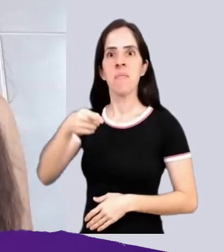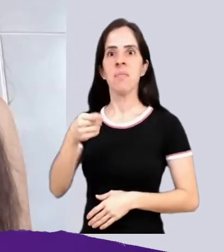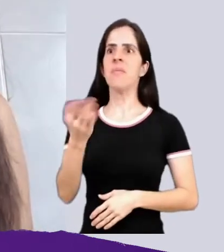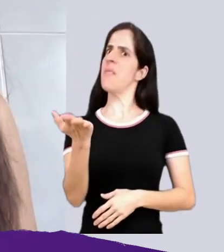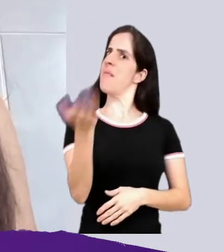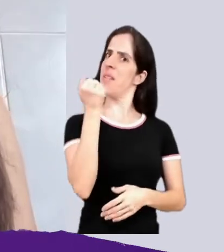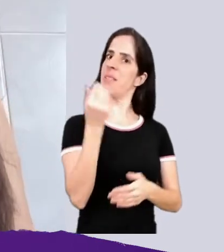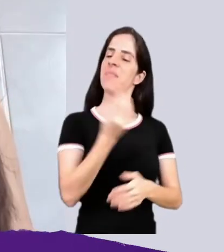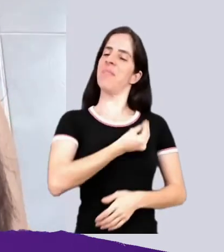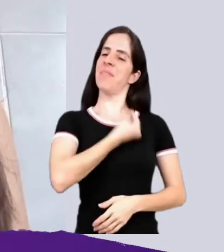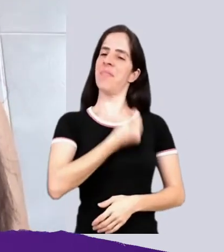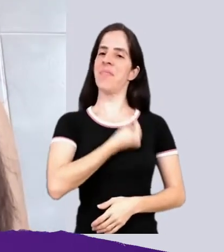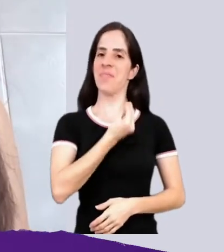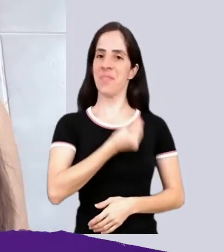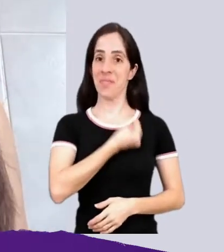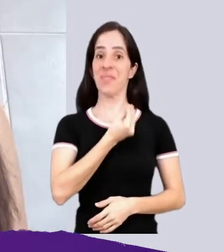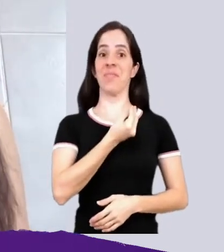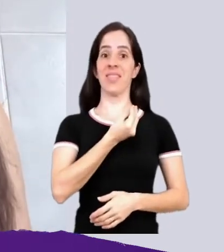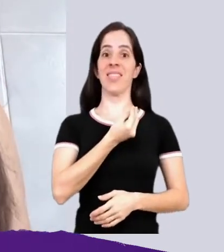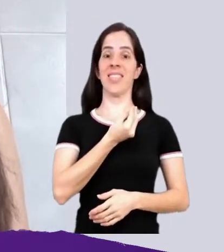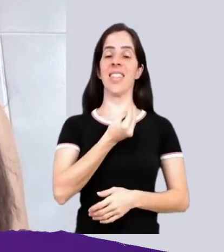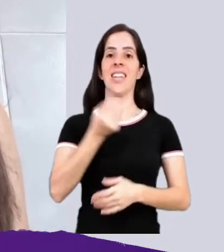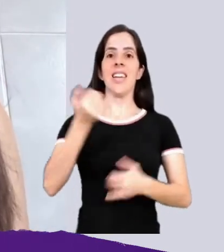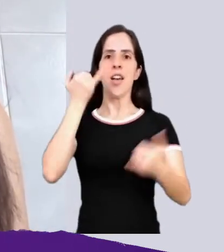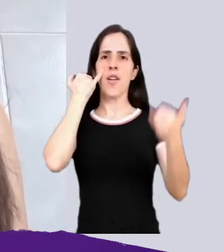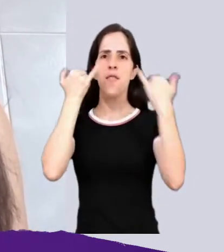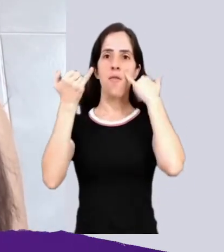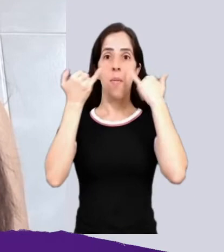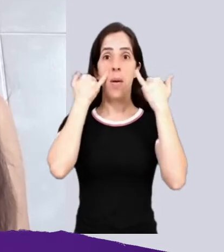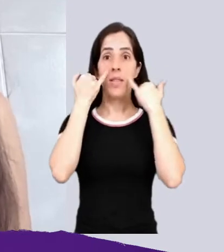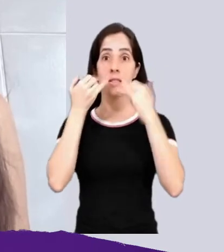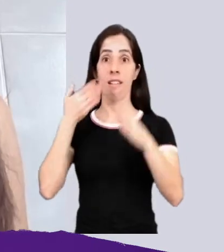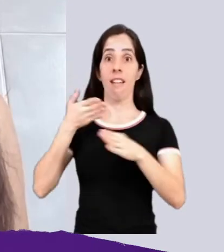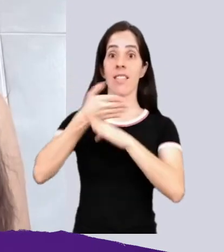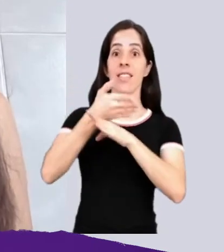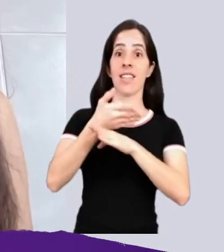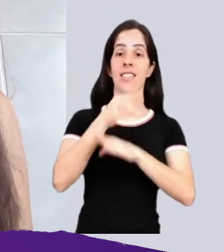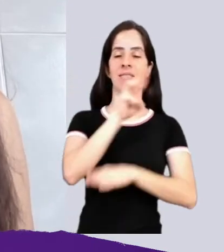inscrições. Então venham participar e aguardamos sua presença no evento.